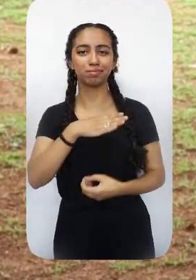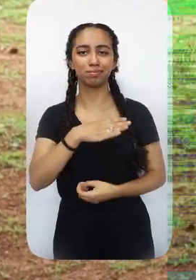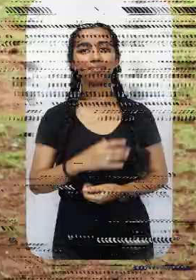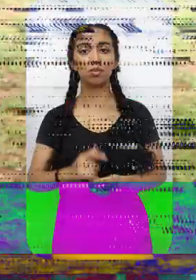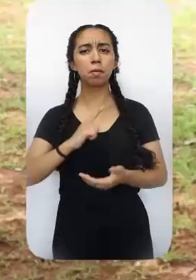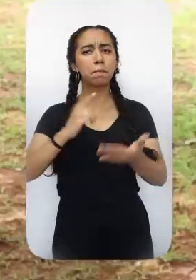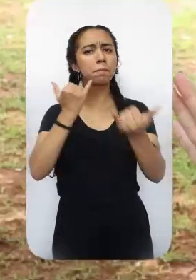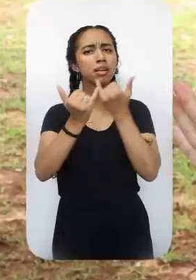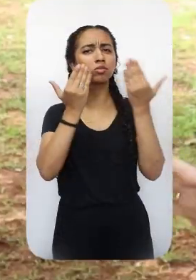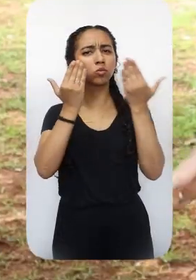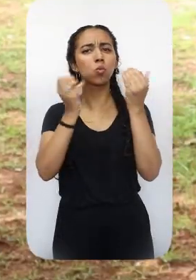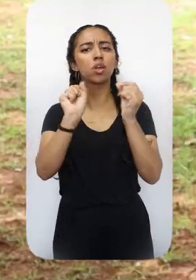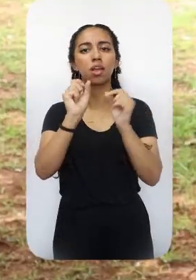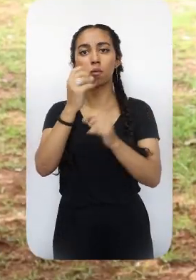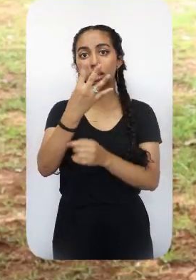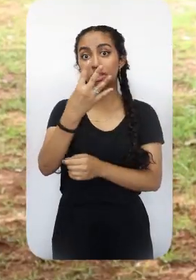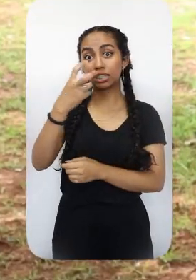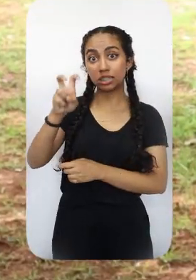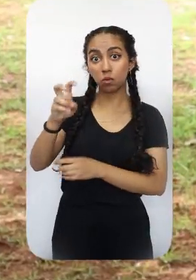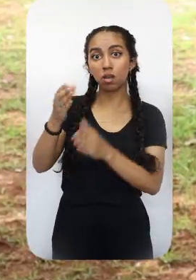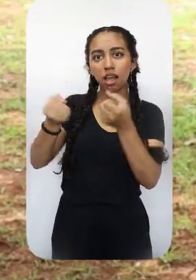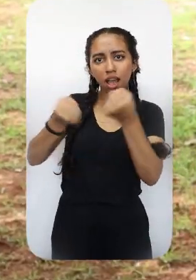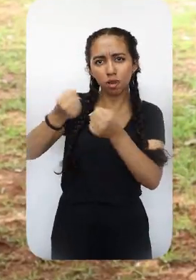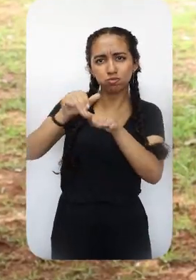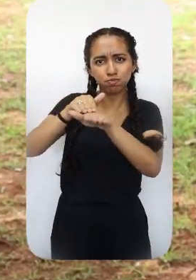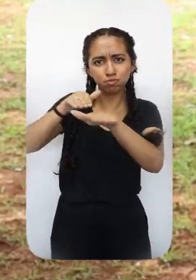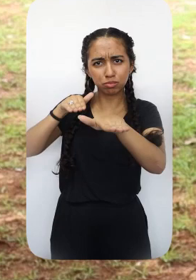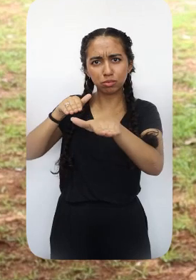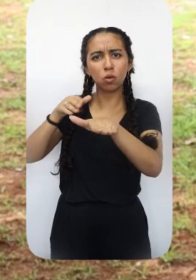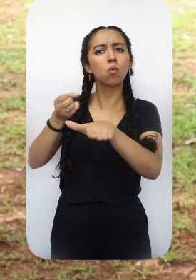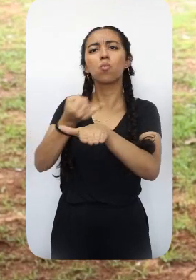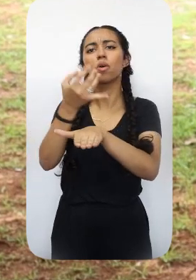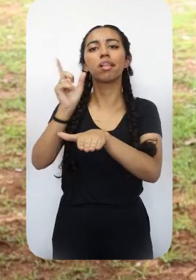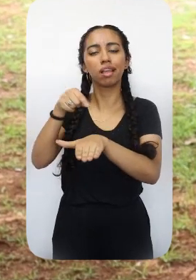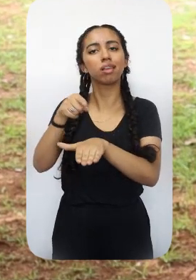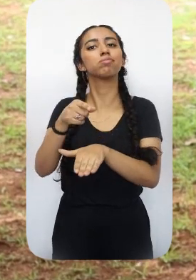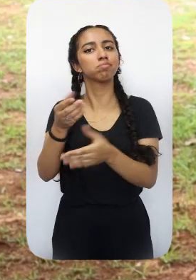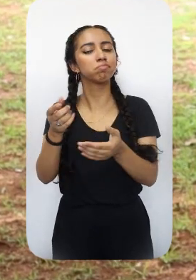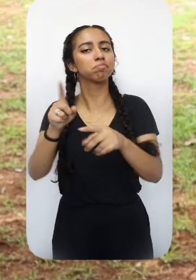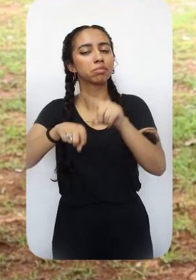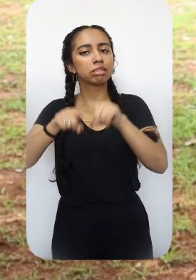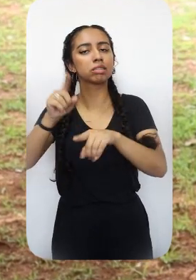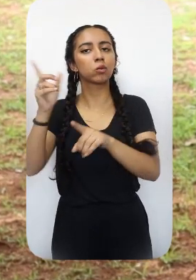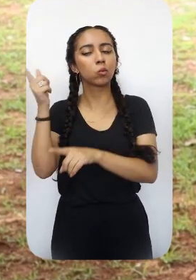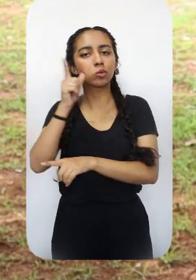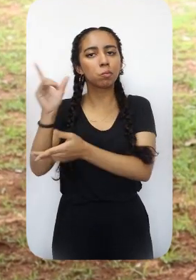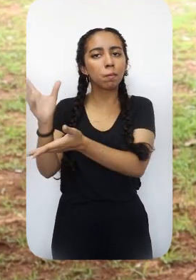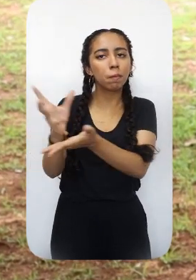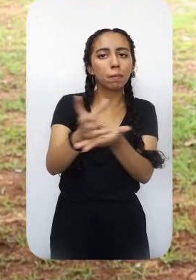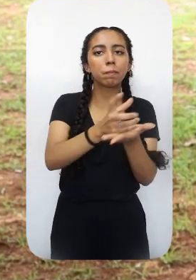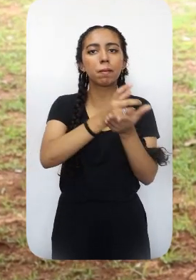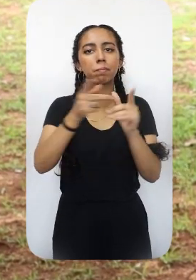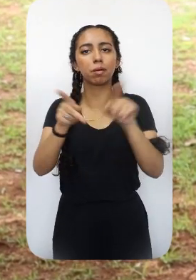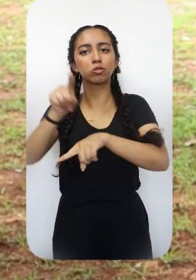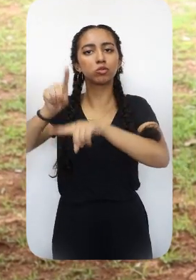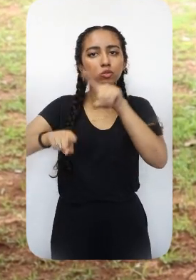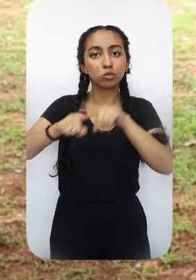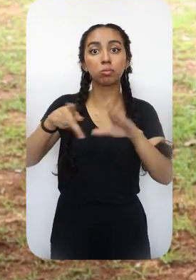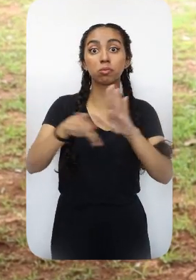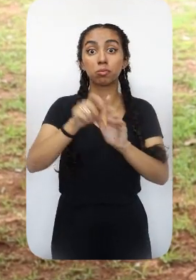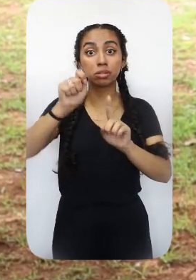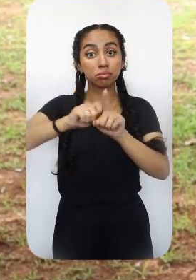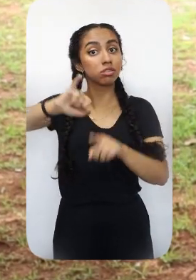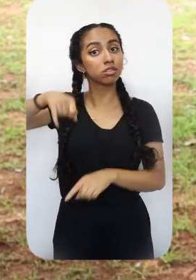da cidade. O equivalente a 45 carros populares. Essa foi a quantidade de inservíveis recolhidos pela nossa